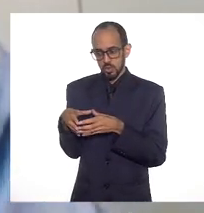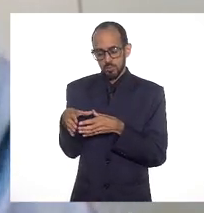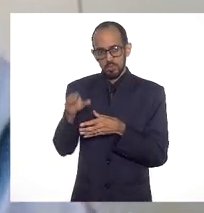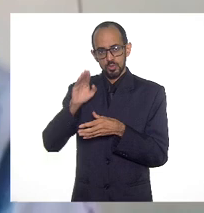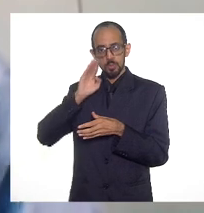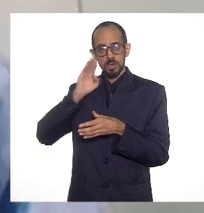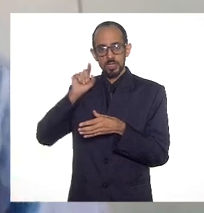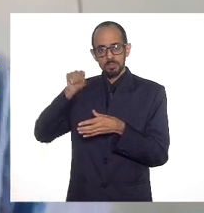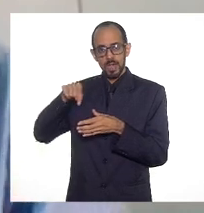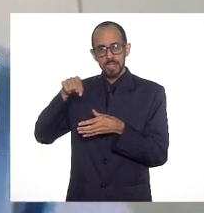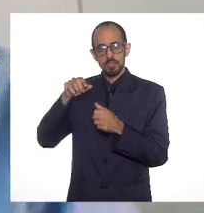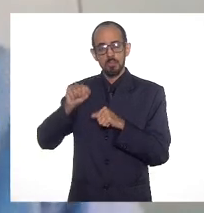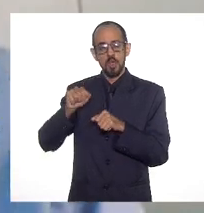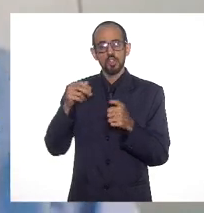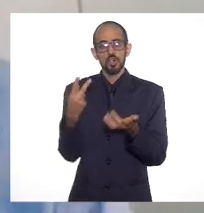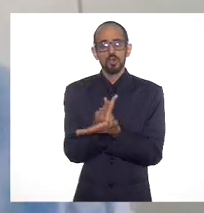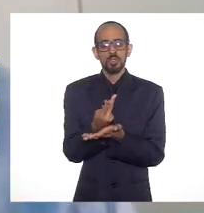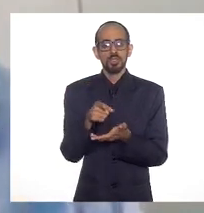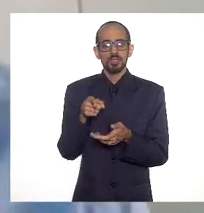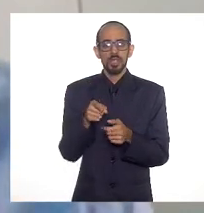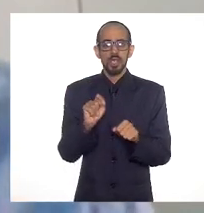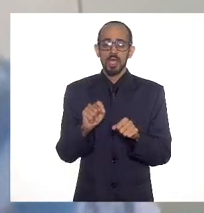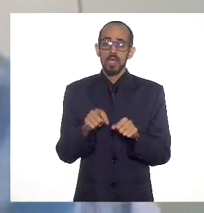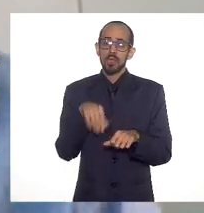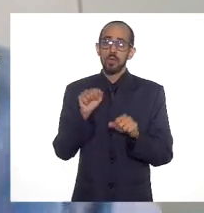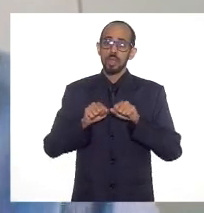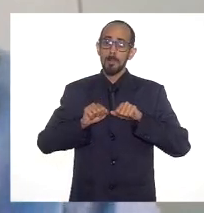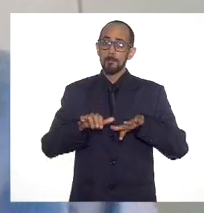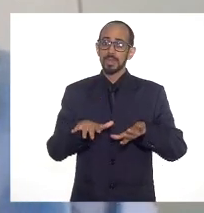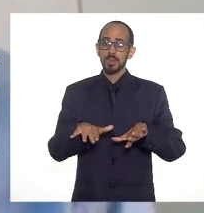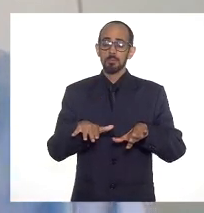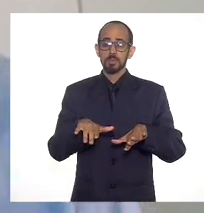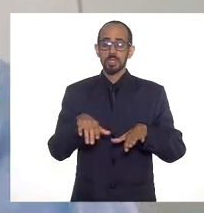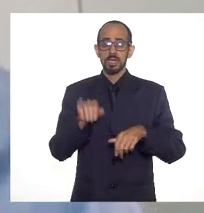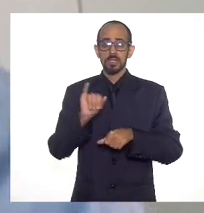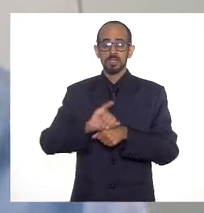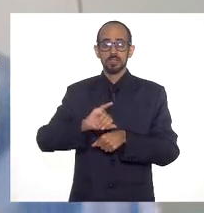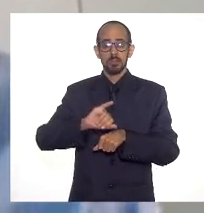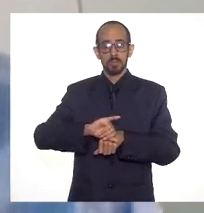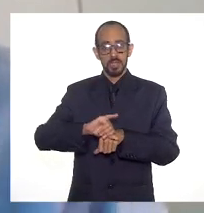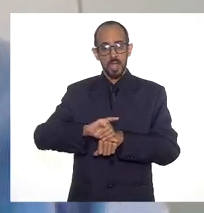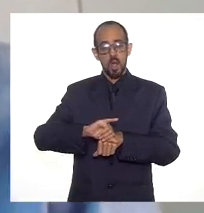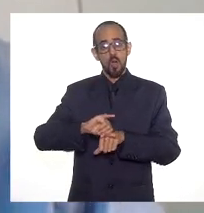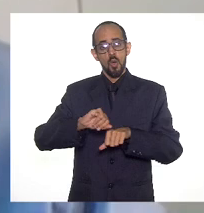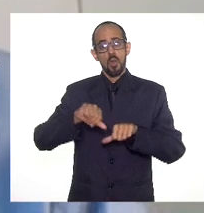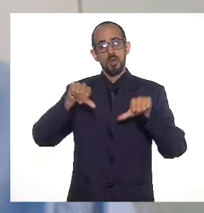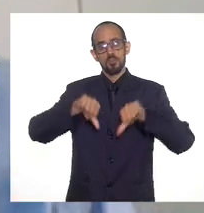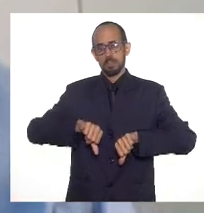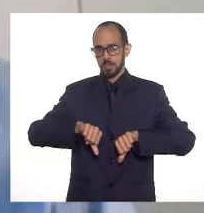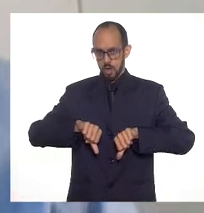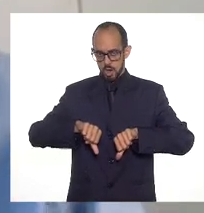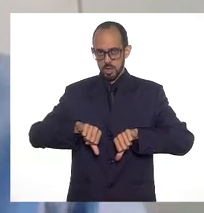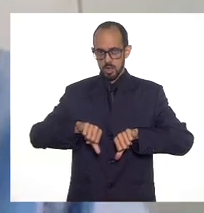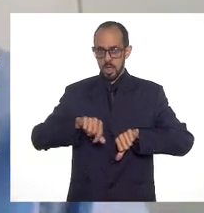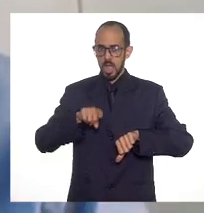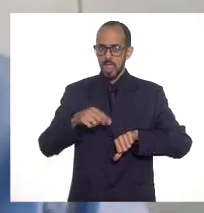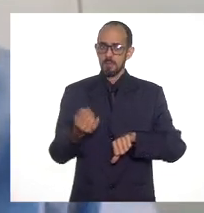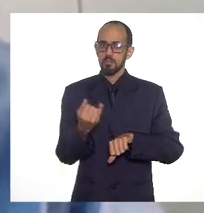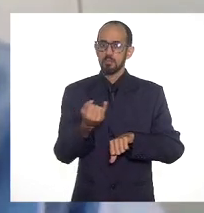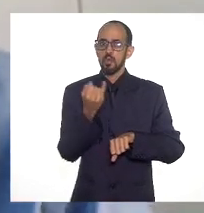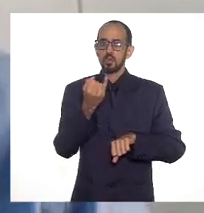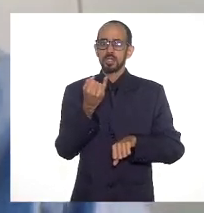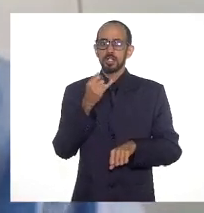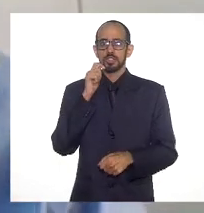acabar contribuindo para que a pandemia na cidade do Rio de Janeiro fique ainda mais fora de controle. Então, é fundamental que Eduardo